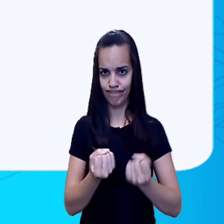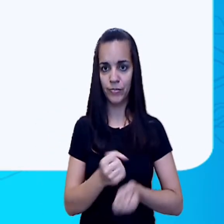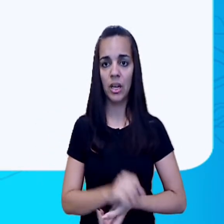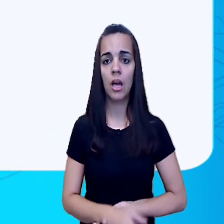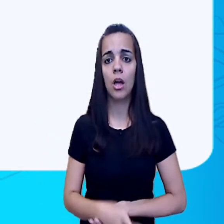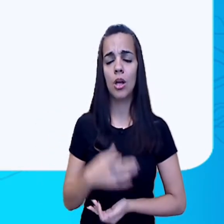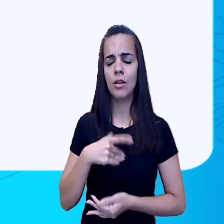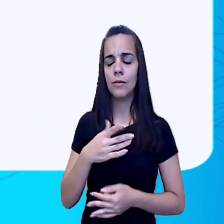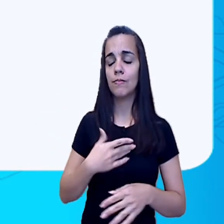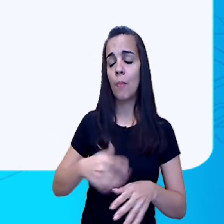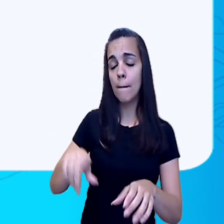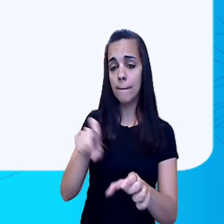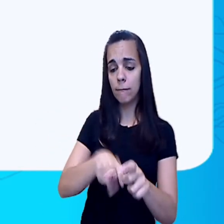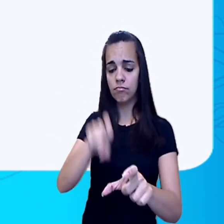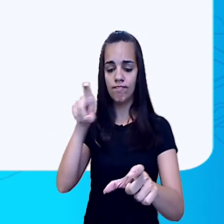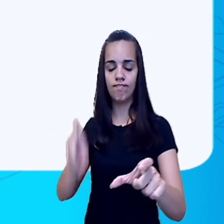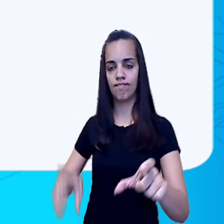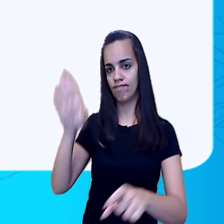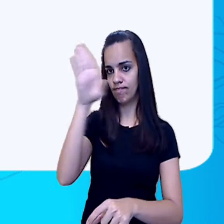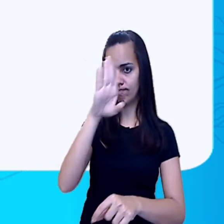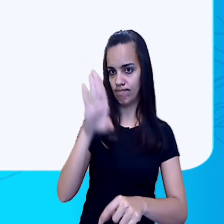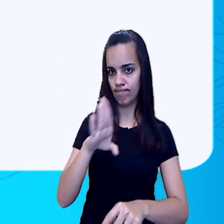tornar o Brasil um país independente,